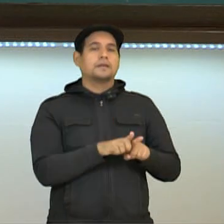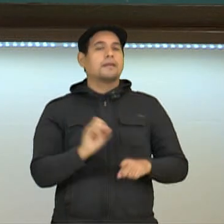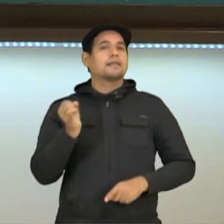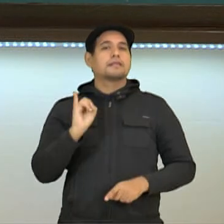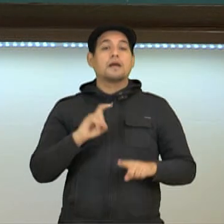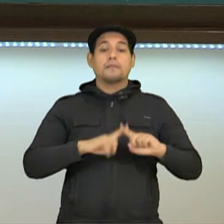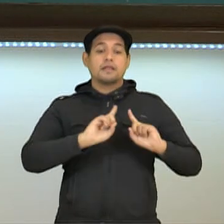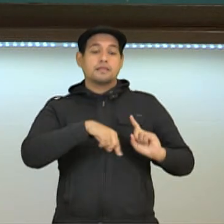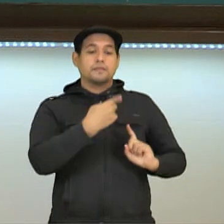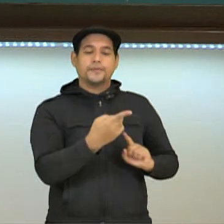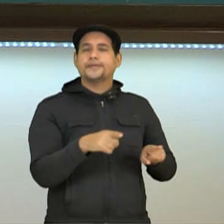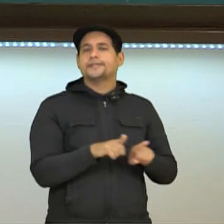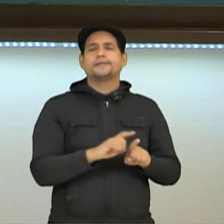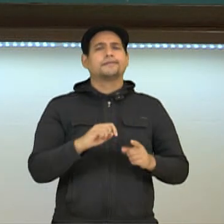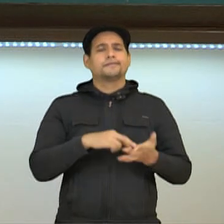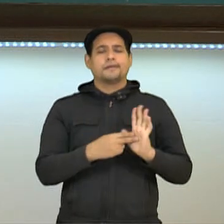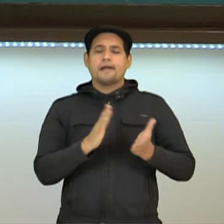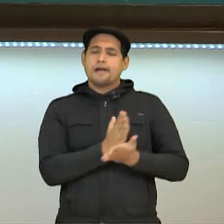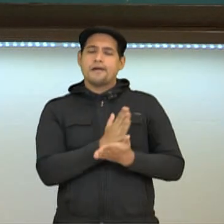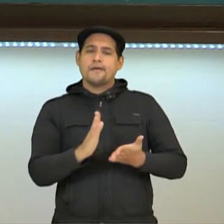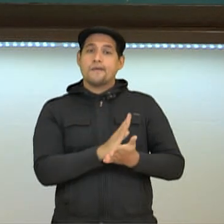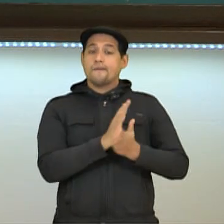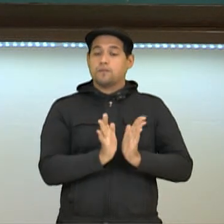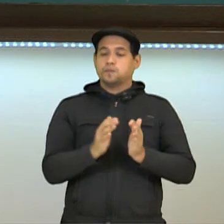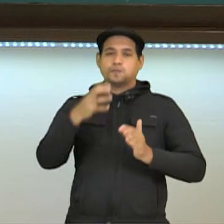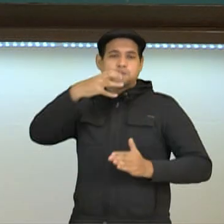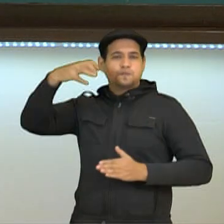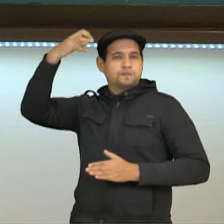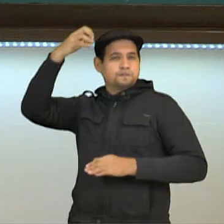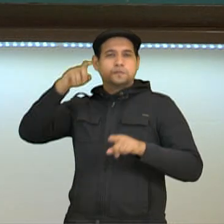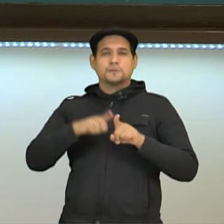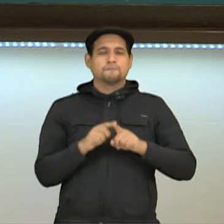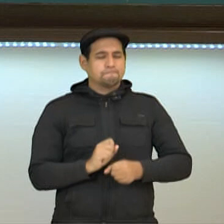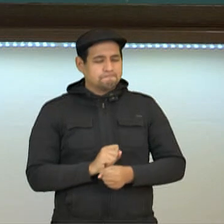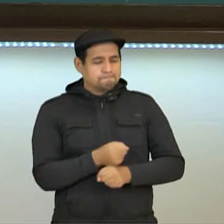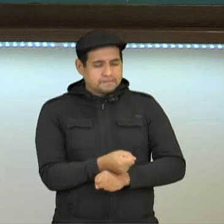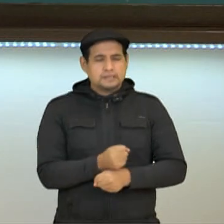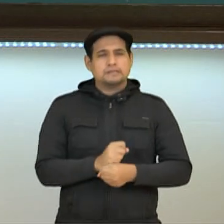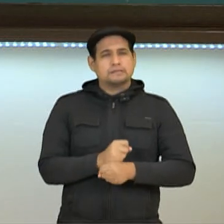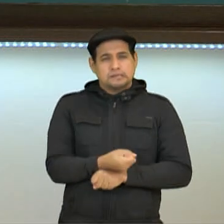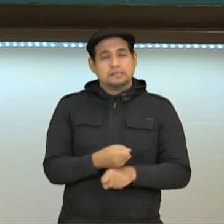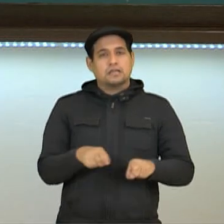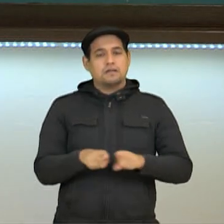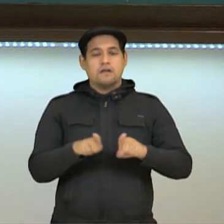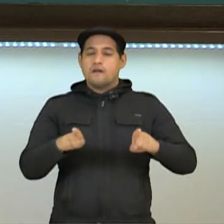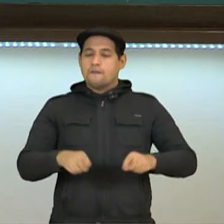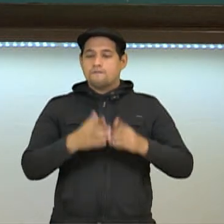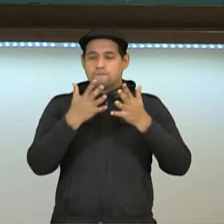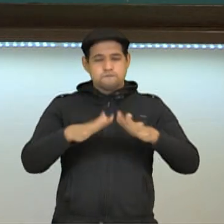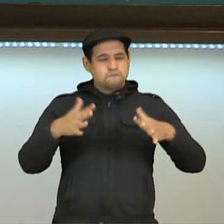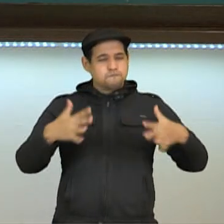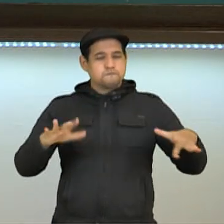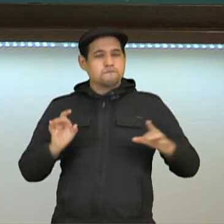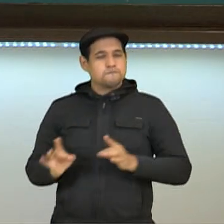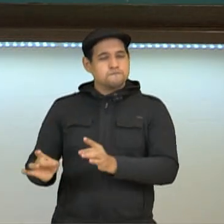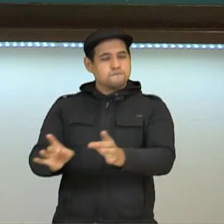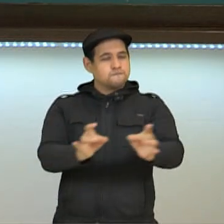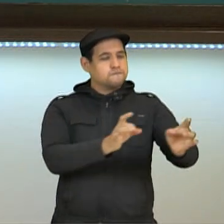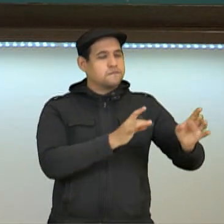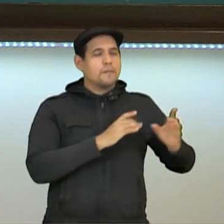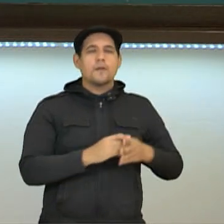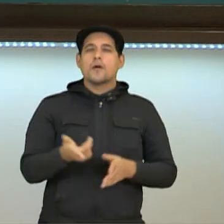que posteriormente algumas monarquias nacionais vão se dedicar, vão se lançar ao mar aberto nas grandes navegações